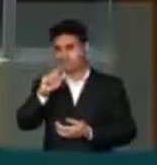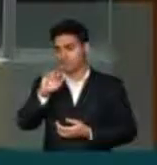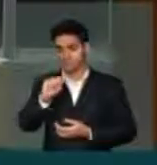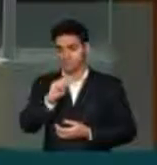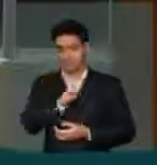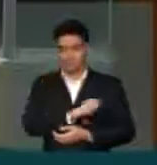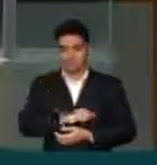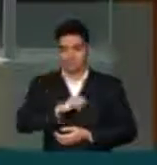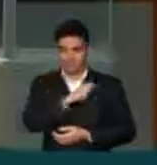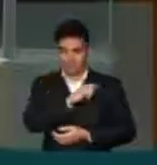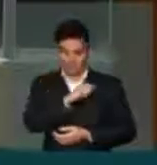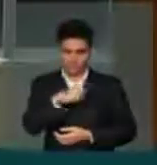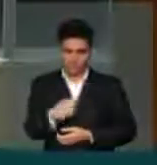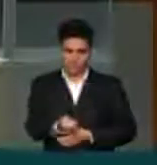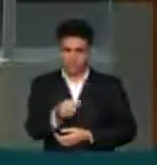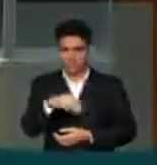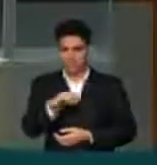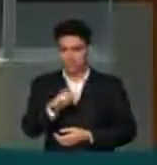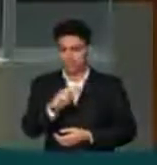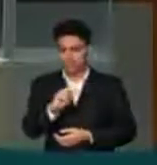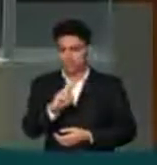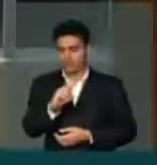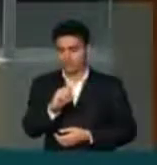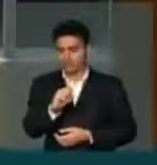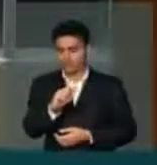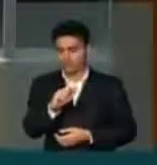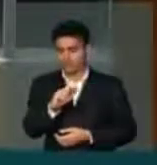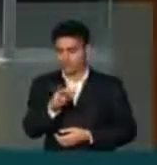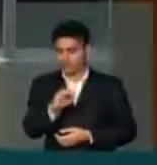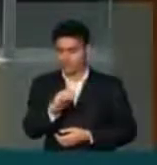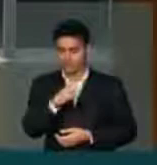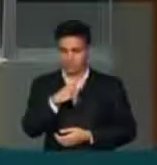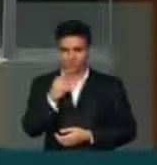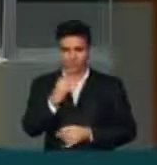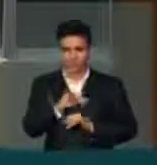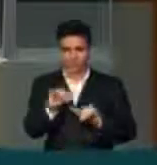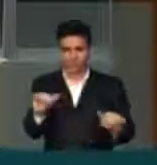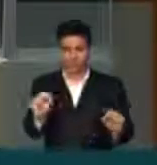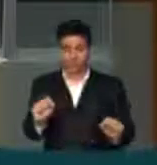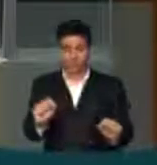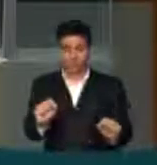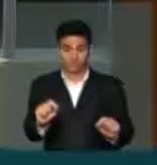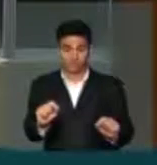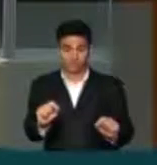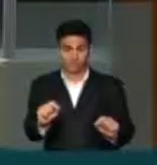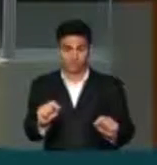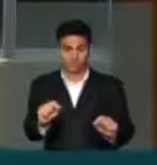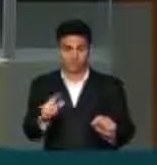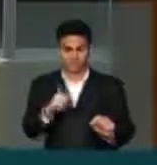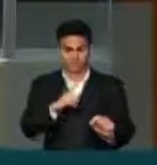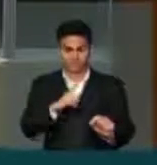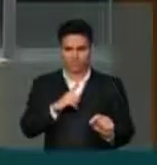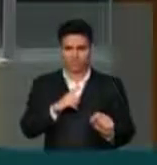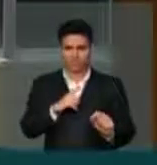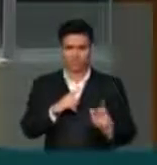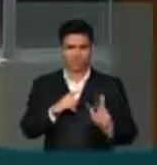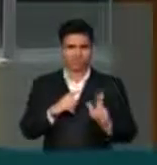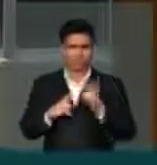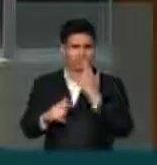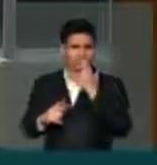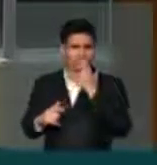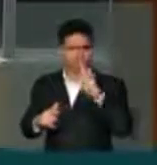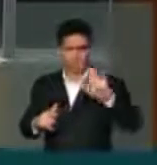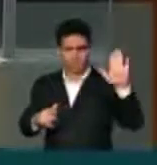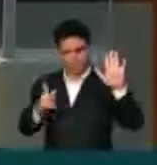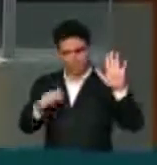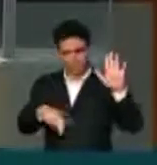Rosário, aqui da tribuna, e dizer que manifestações fascistas, como foram feitas pelo